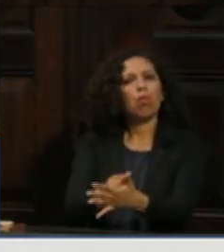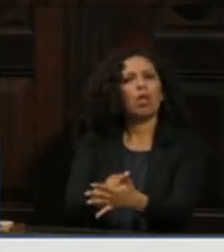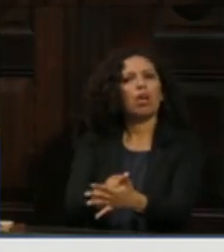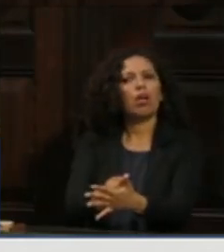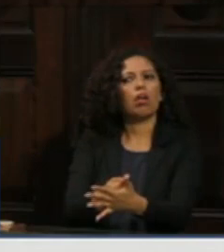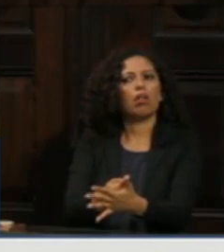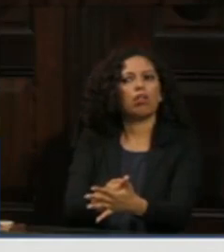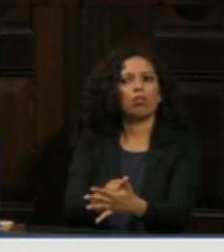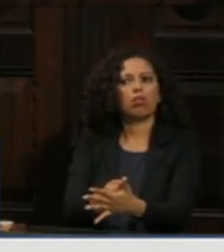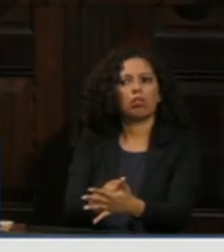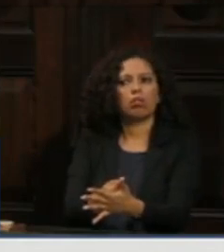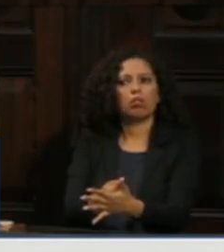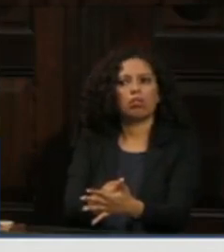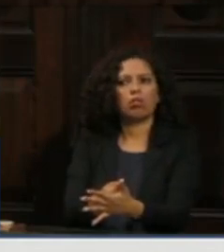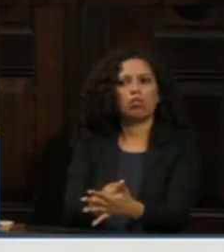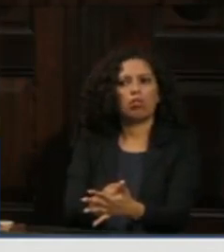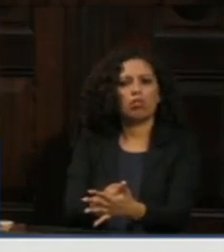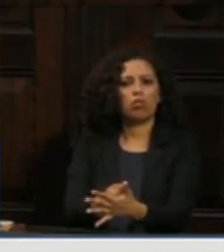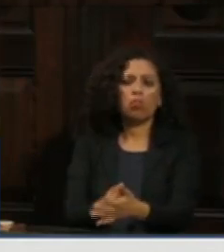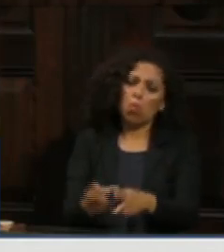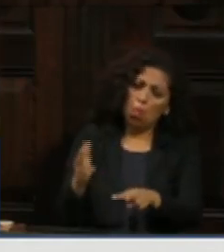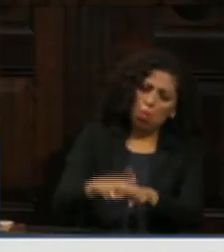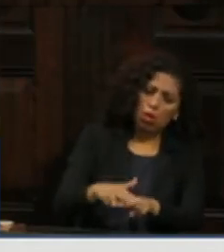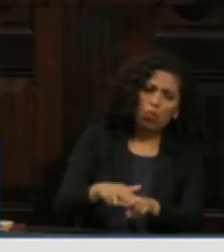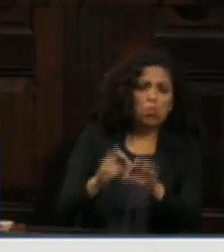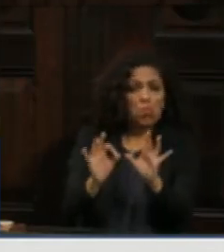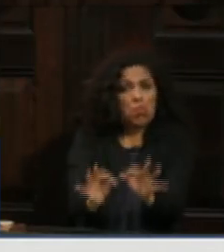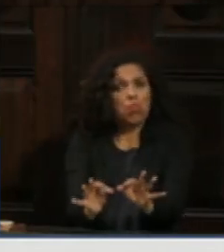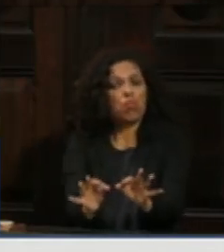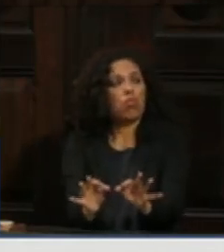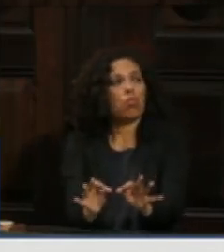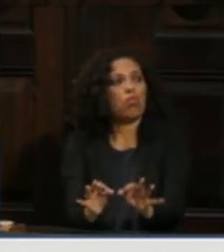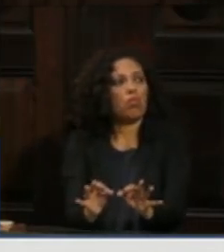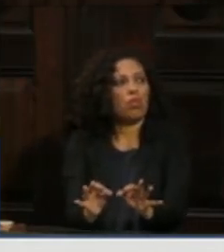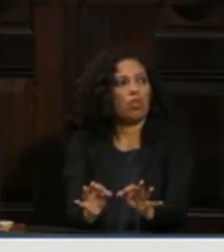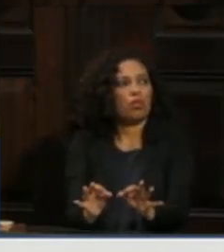Todos nós estamos perdendo essa capacidade. Todos nós.